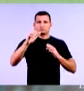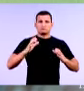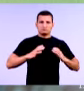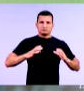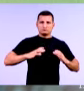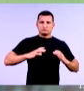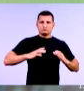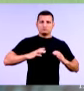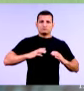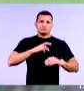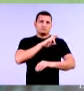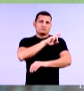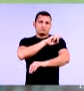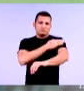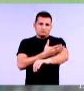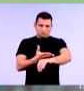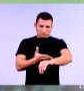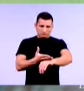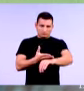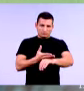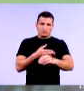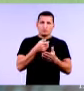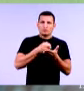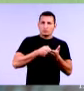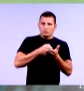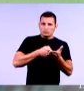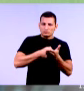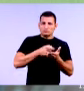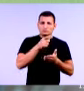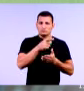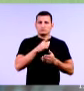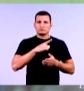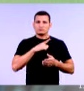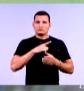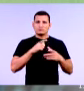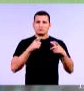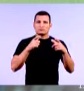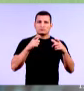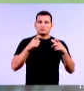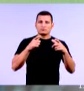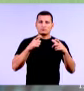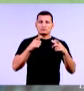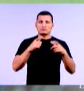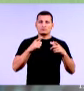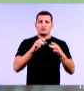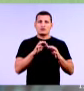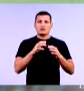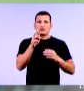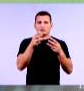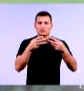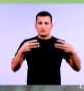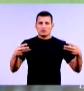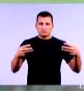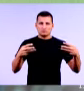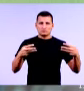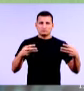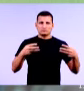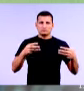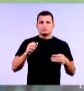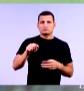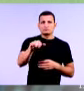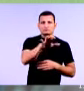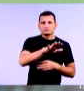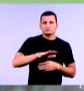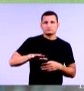Então, obrigatoriamente, você vai passar por uma rede metropolitana, que vai fazer aquele anel, tá certo? E vai